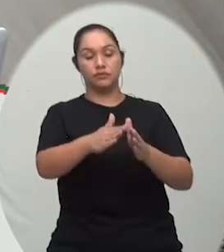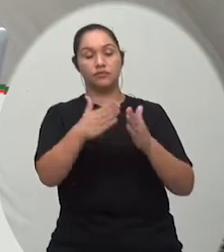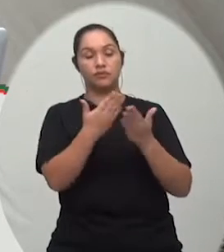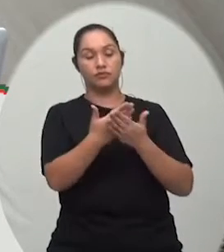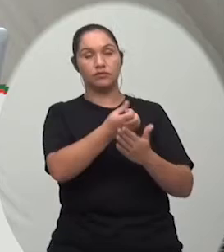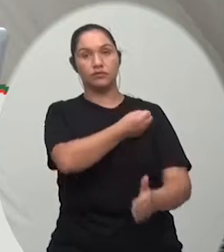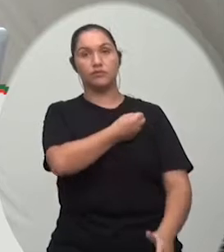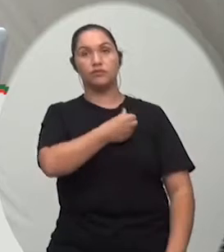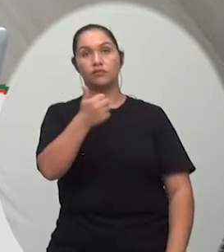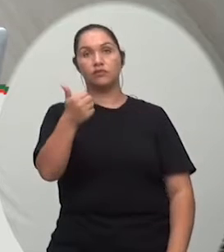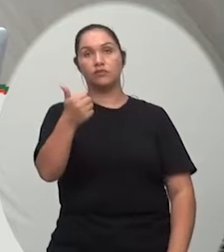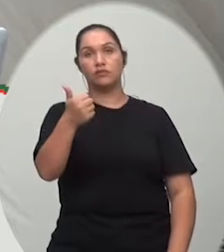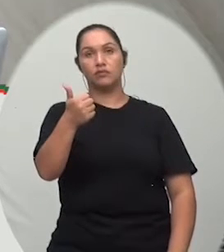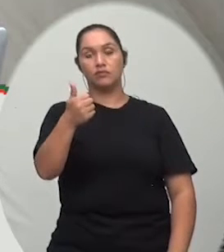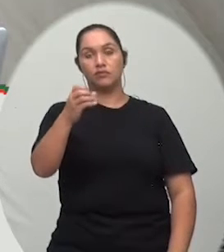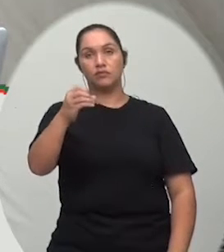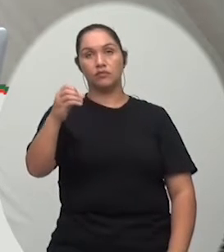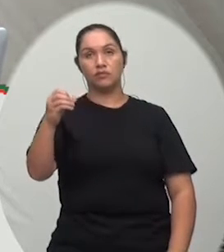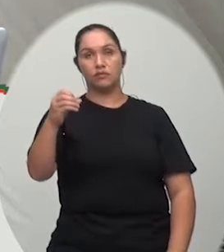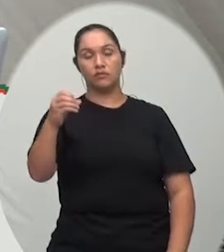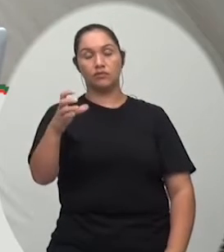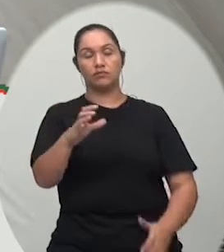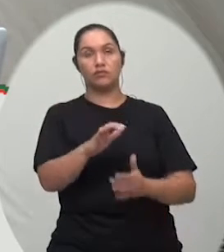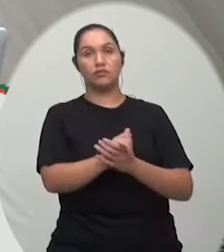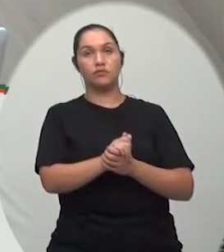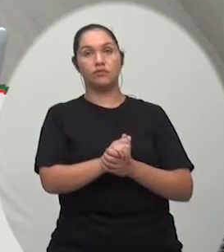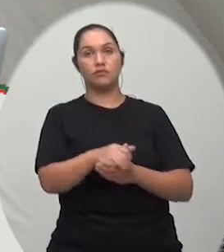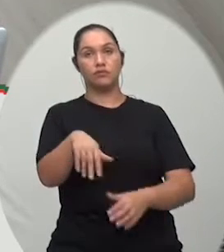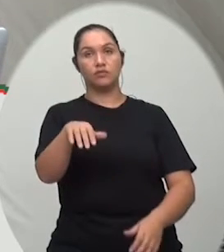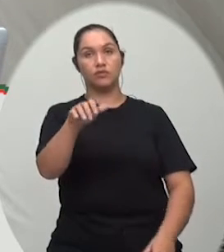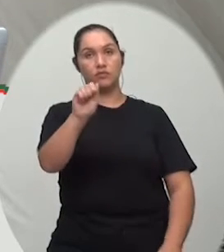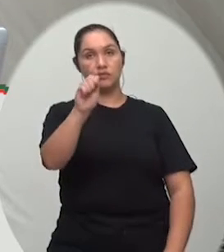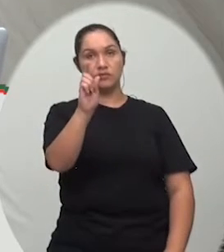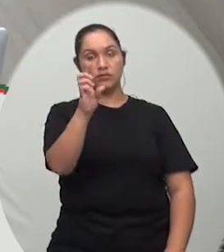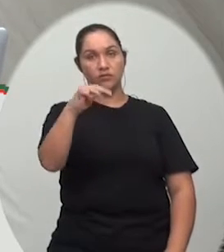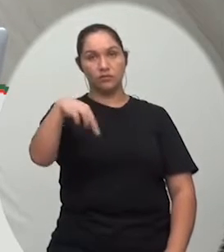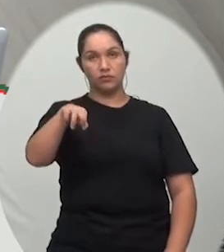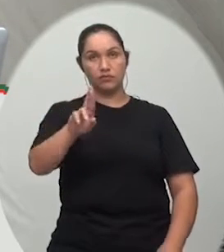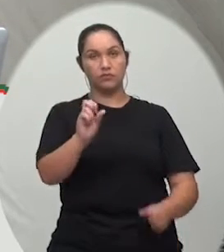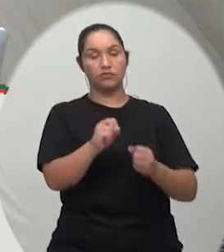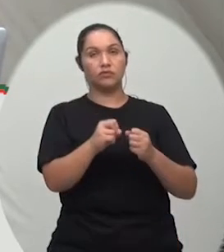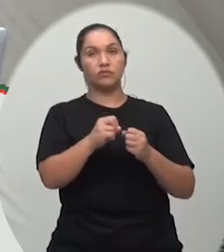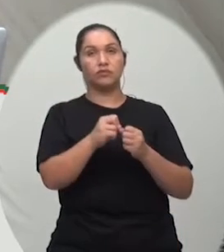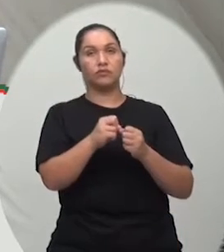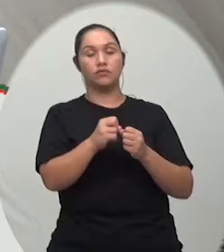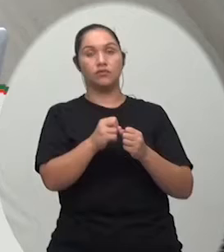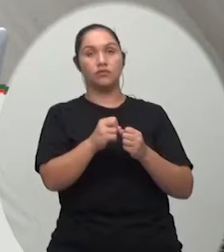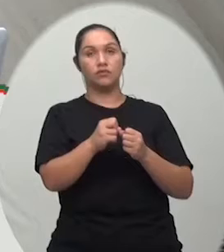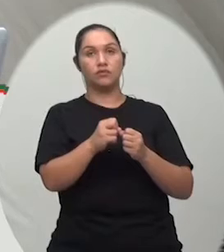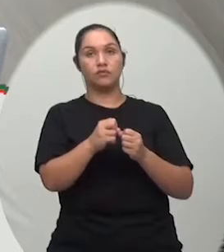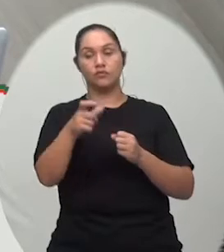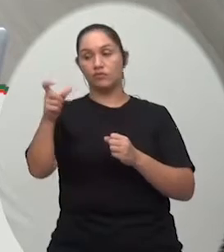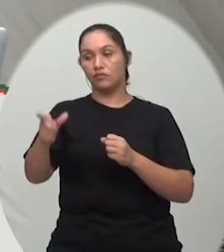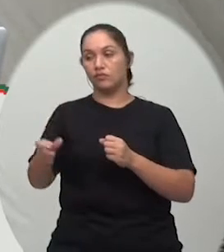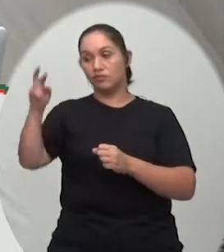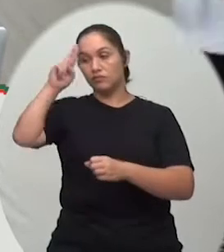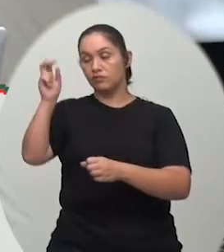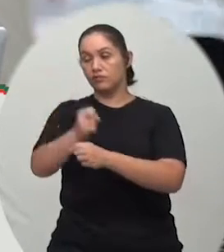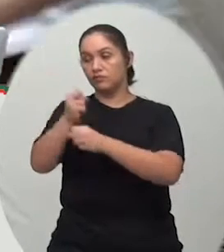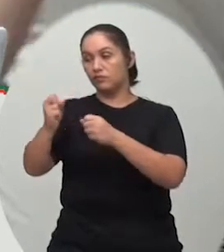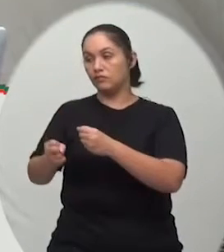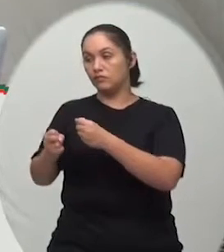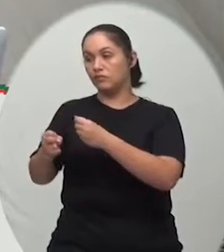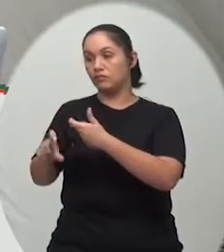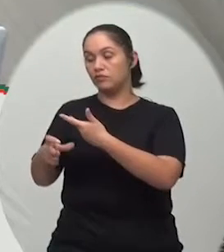Requerimento número 100/2019. Autoria: Demir José Honorato. Assunto: envio de expediente ao chefe do